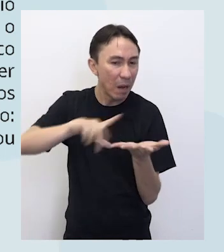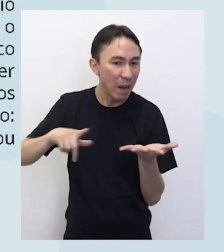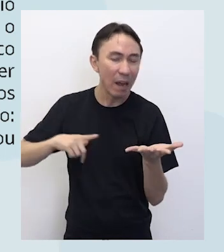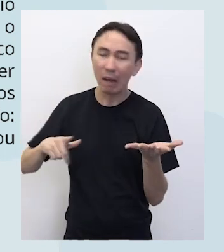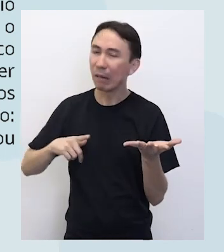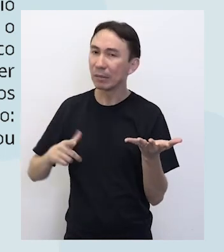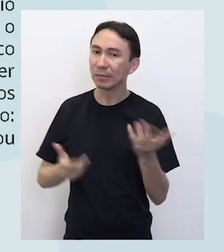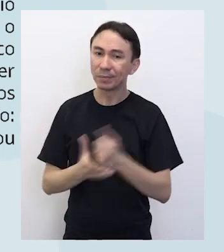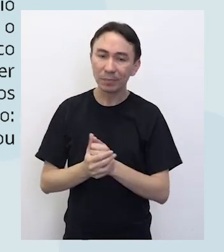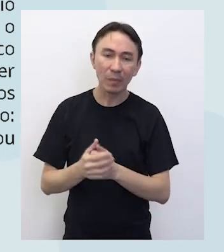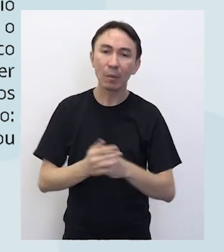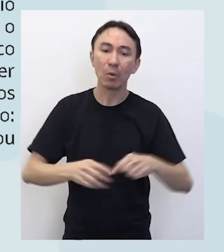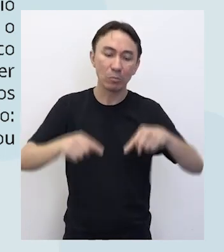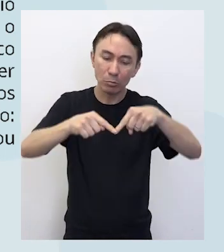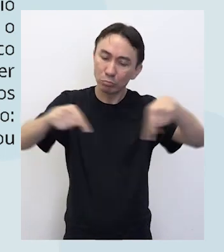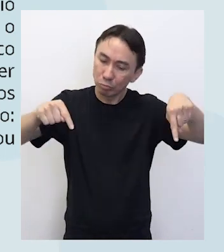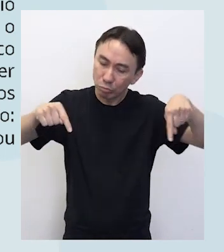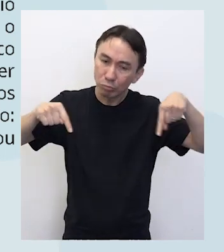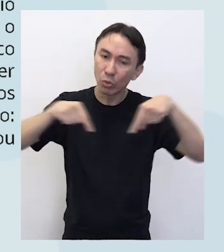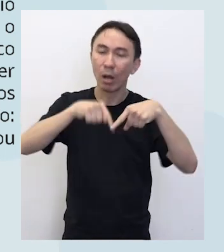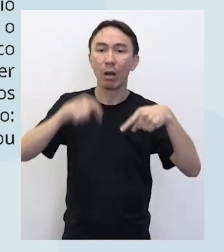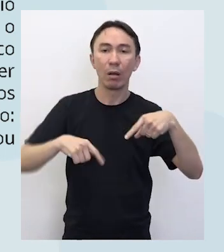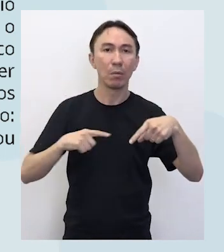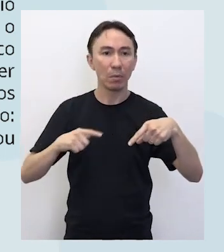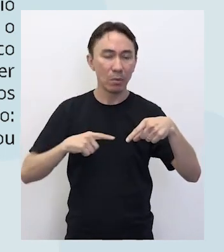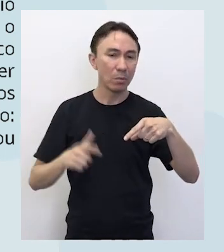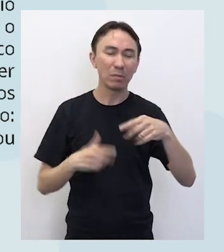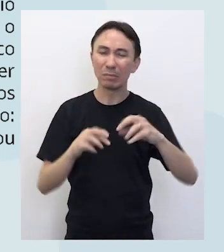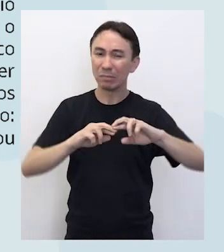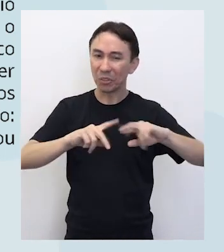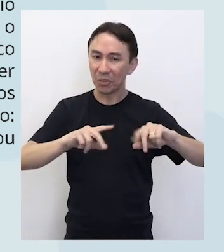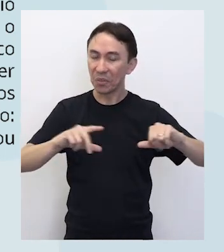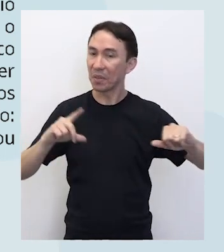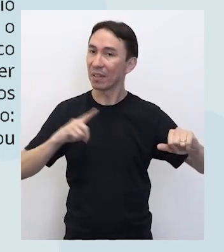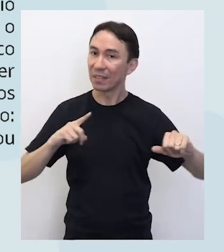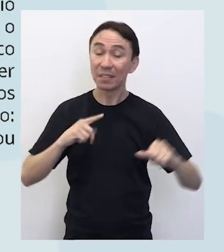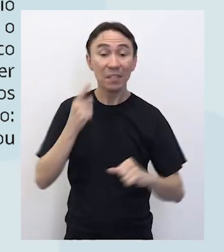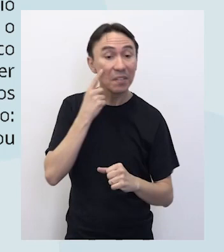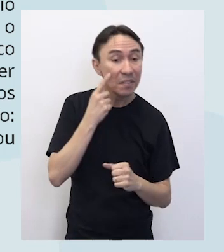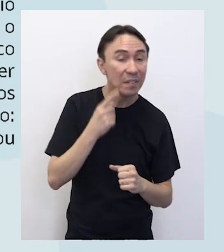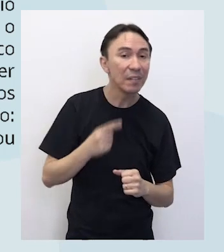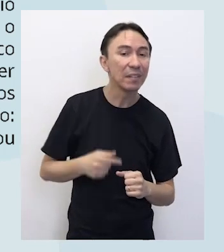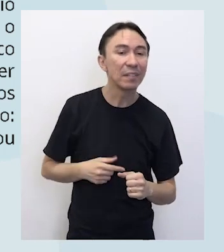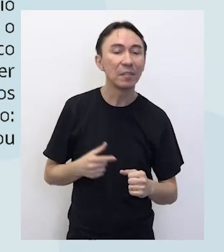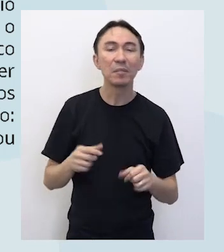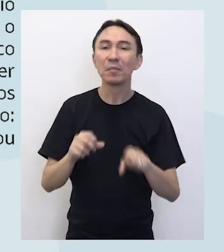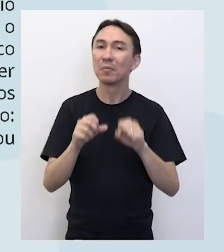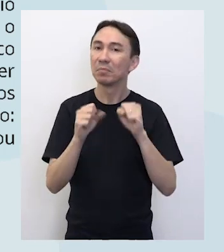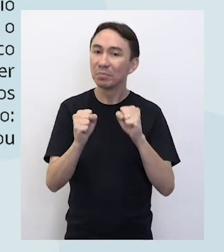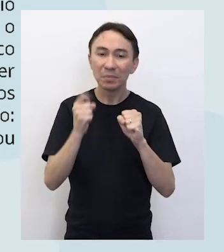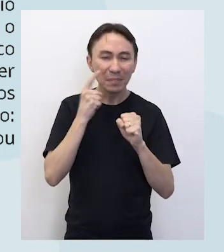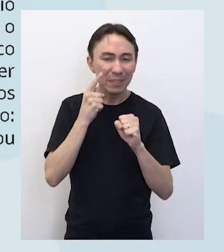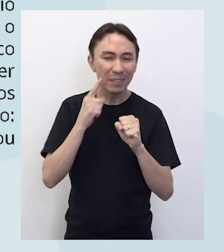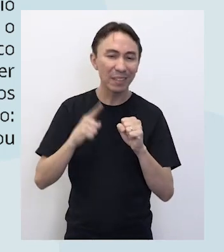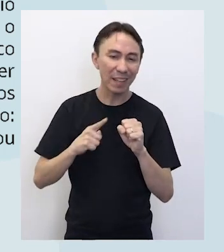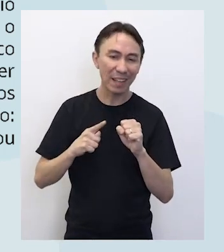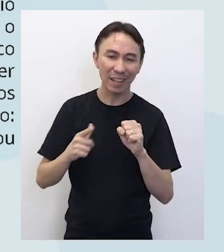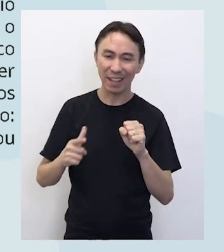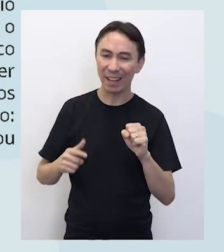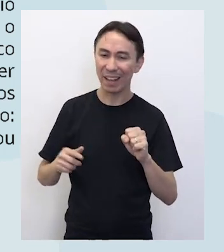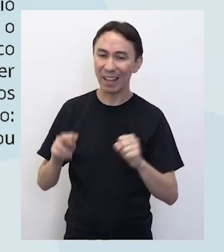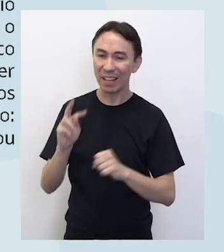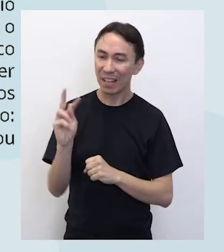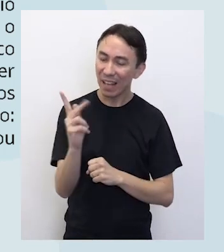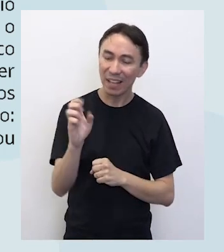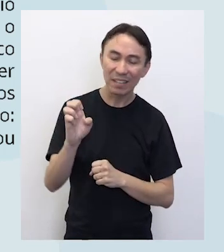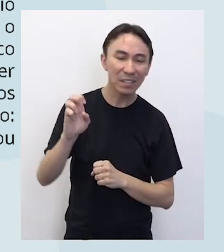circulares, hexagonais ou octogonais, tá bom? Então, gente, o palco elisabetano, se vocês pegarem o Globe Theatre, que foi o teatro, né, a casa de William